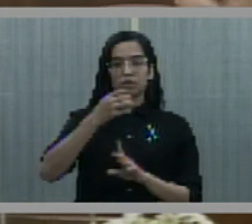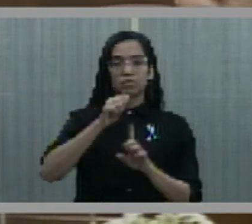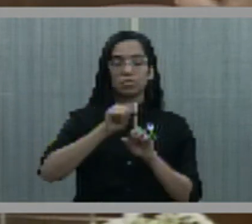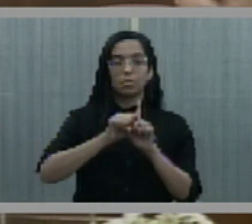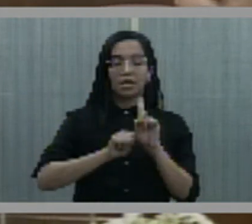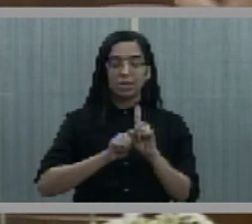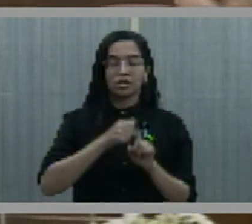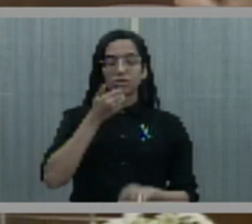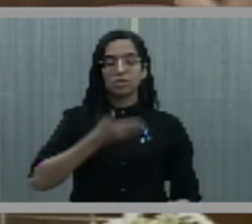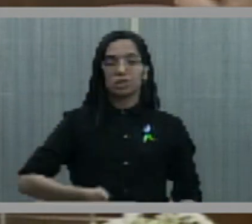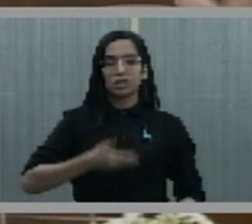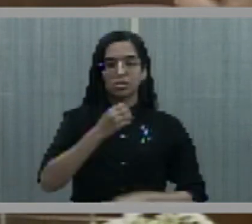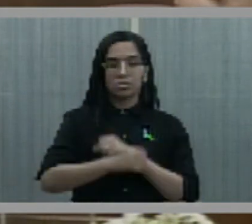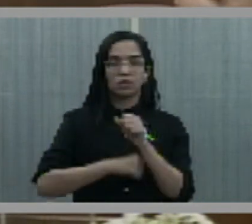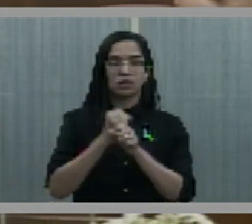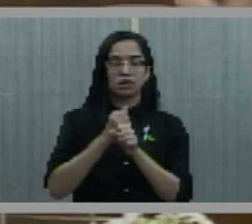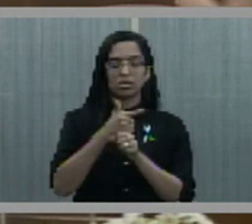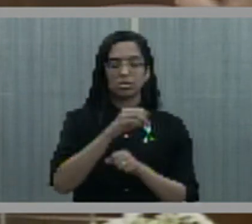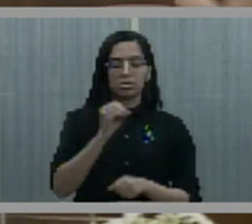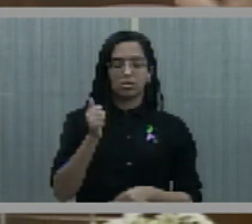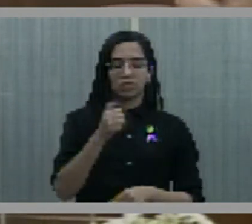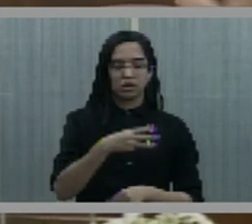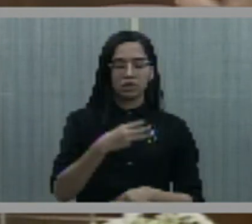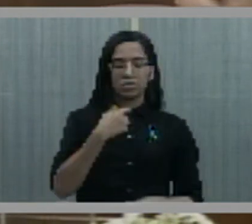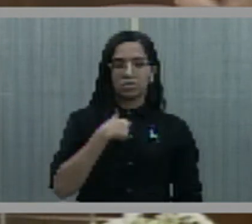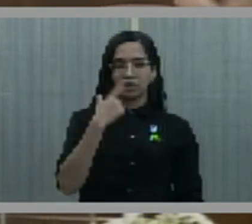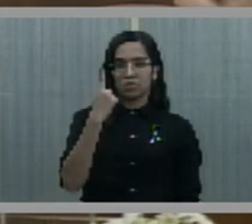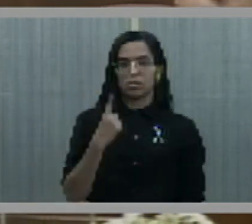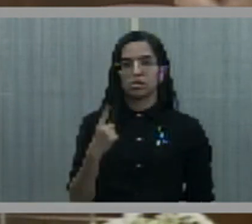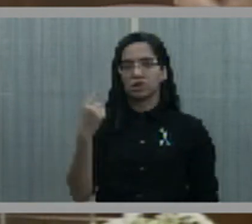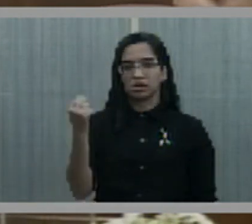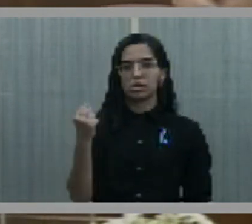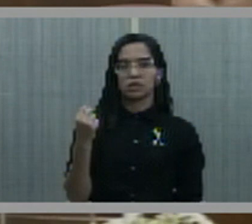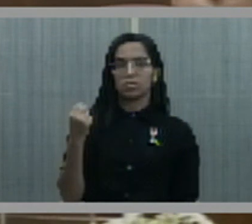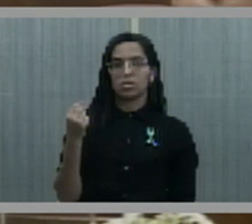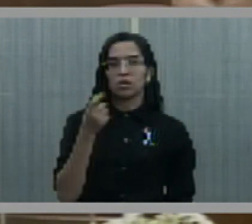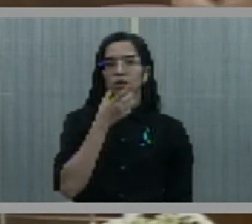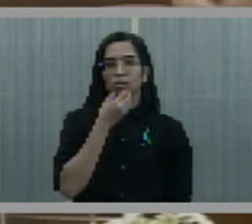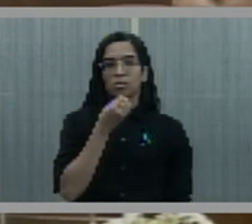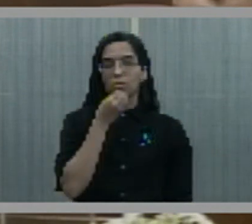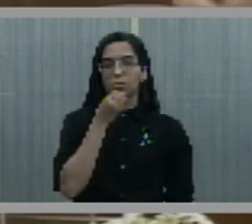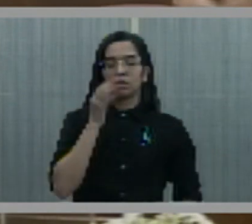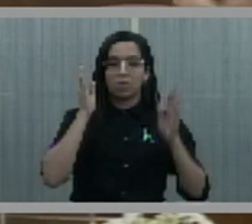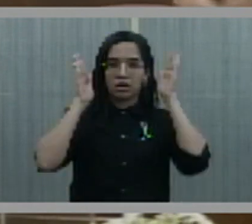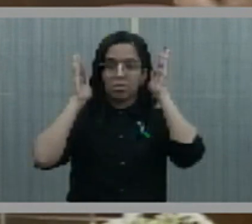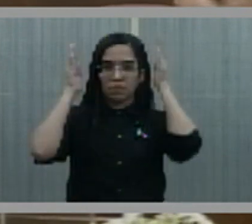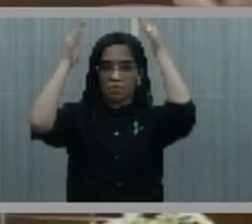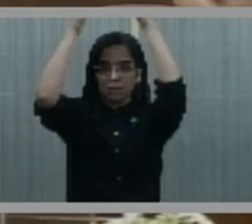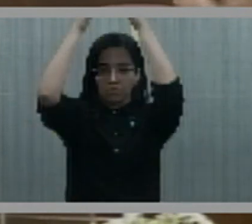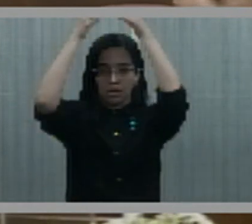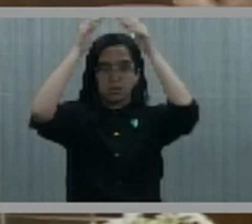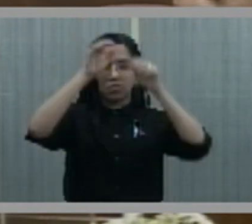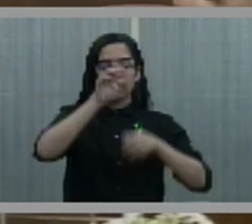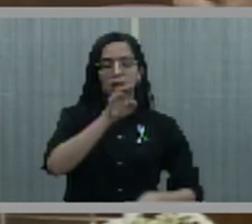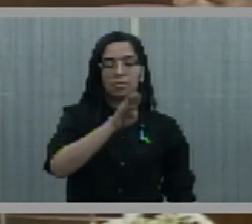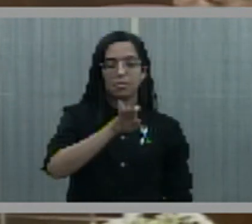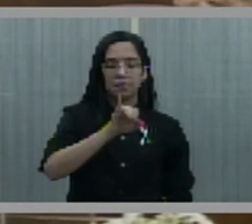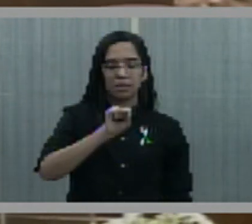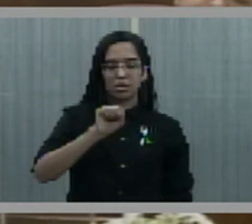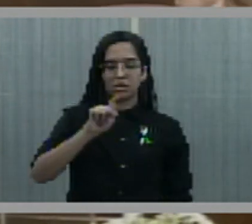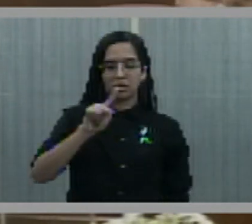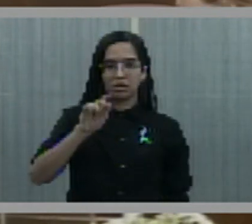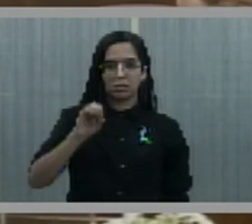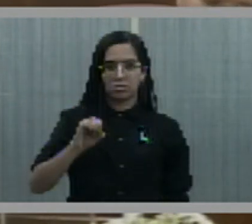comunicado, através da Nunciatura Apostólica no Brasil, que havia sido nomeado por sua santidade o Papa Francisco para bispo da Diocese de Bom Jesus